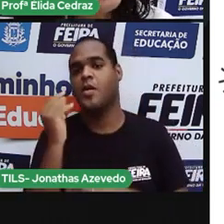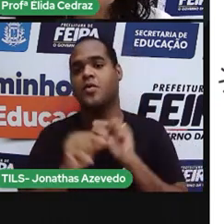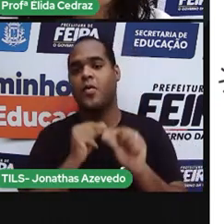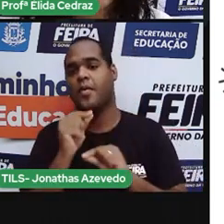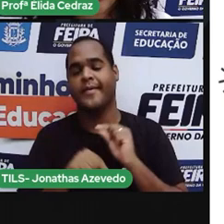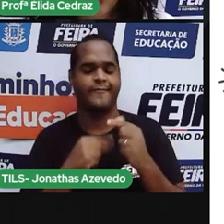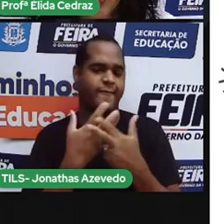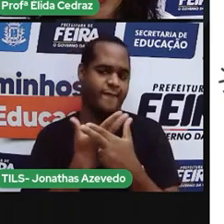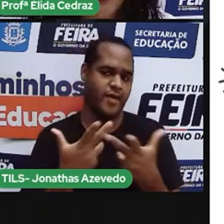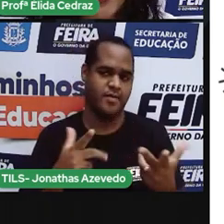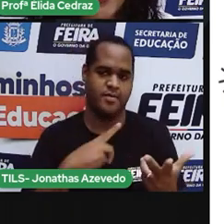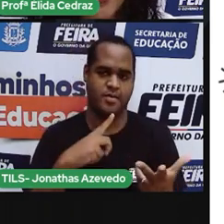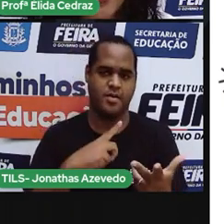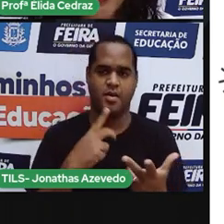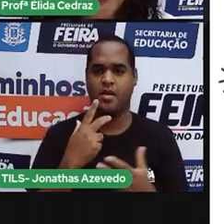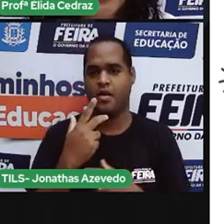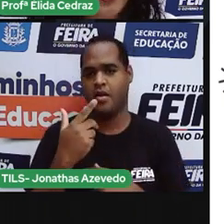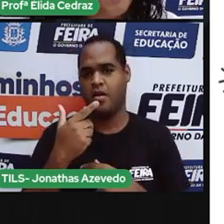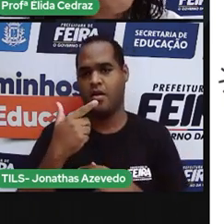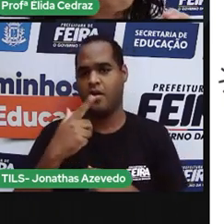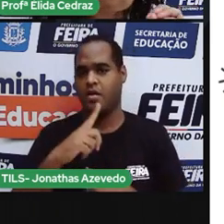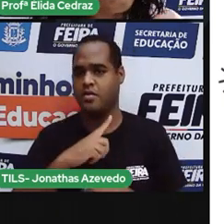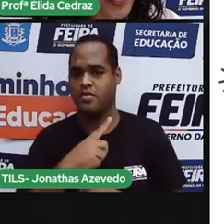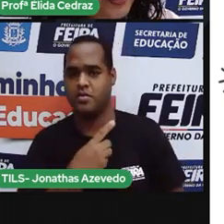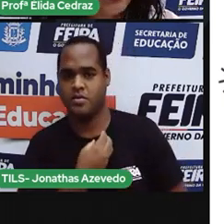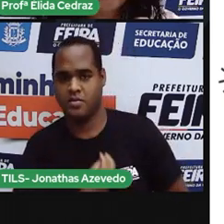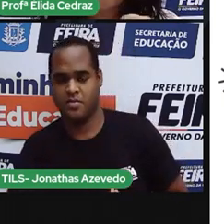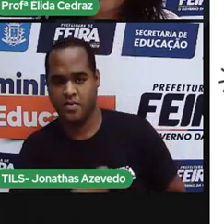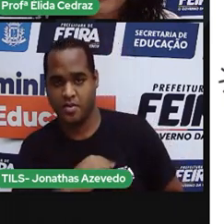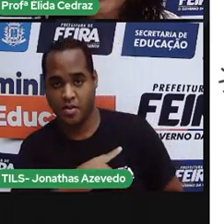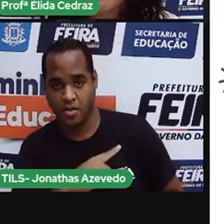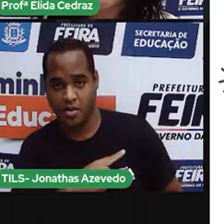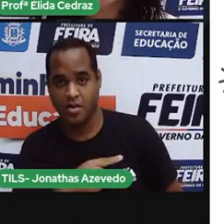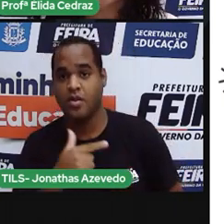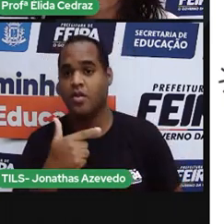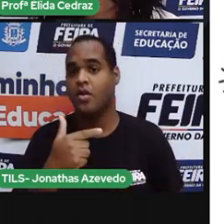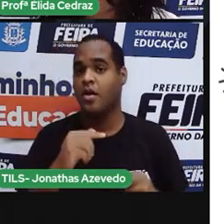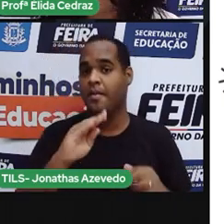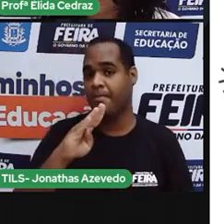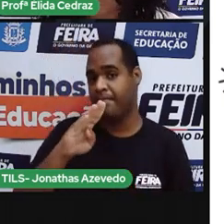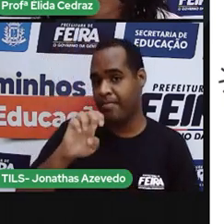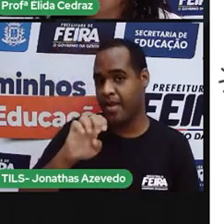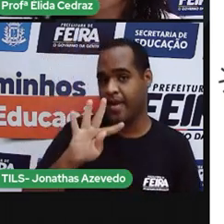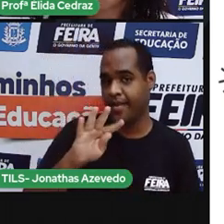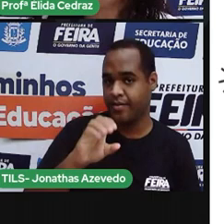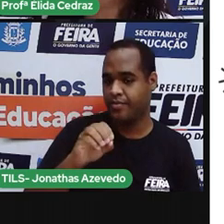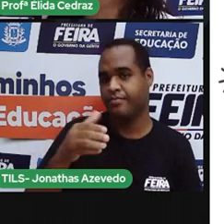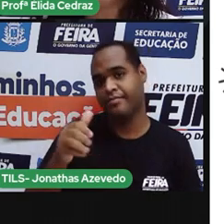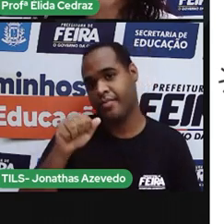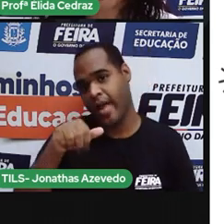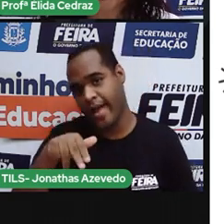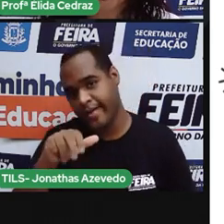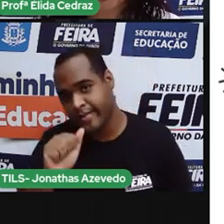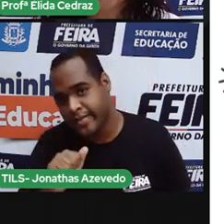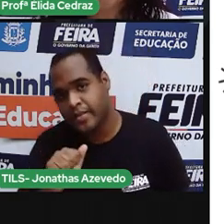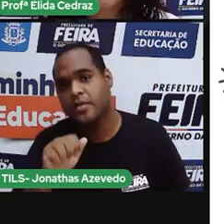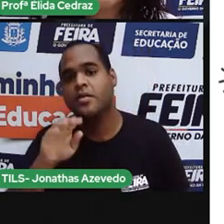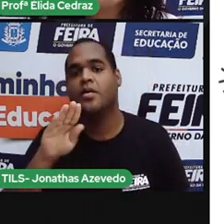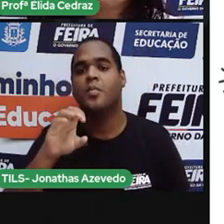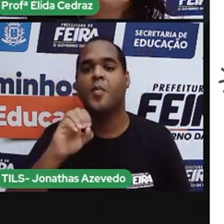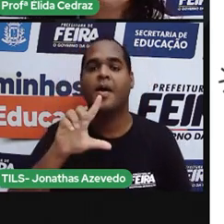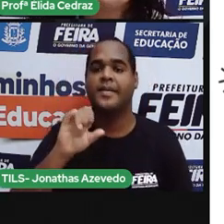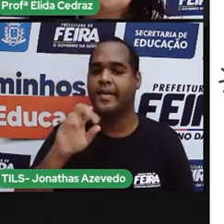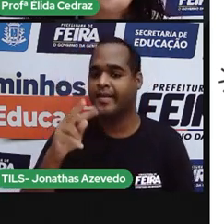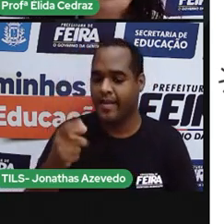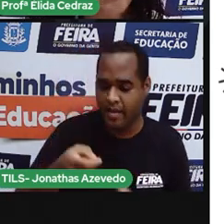pelo menos dois itens. Beto e Ana colecionam bolinhas de gude